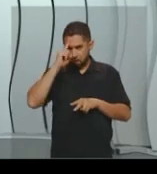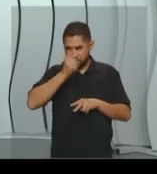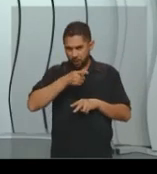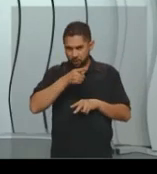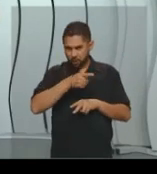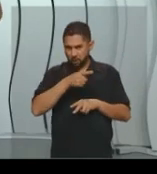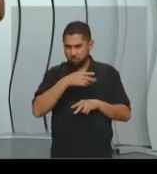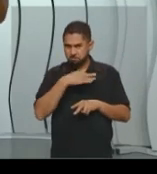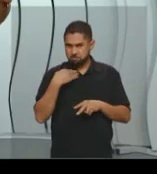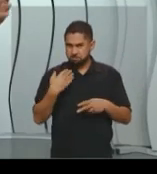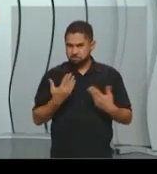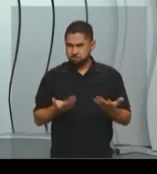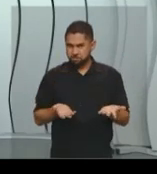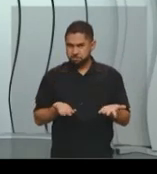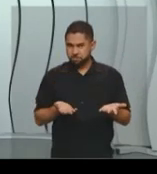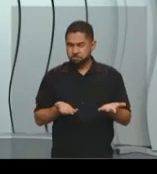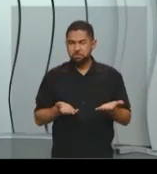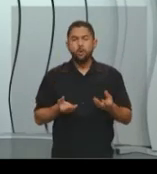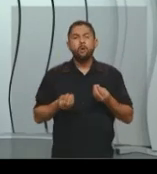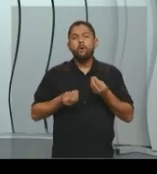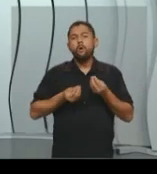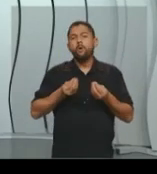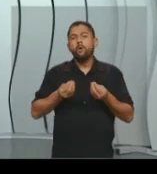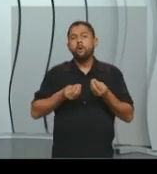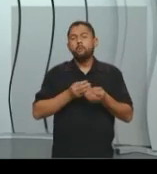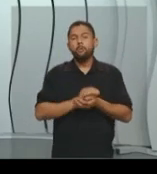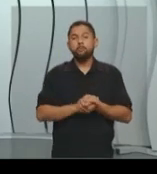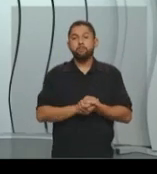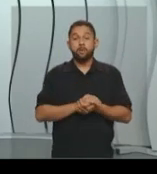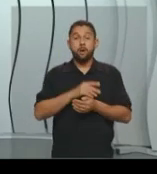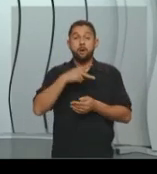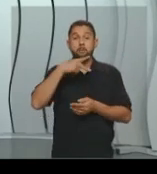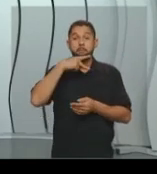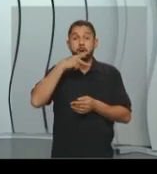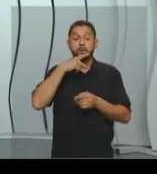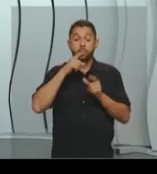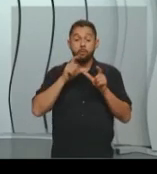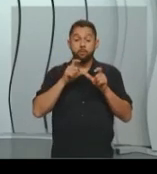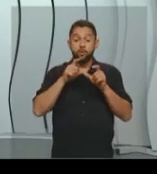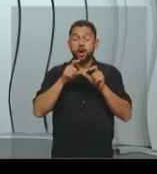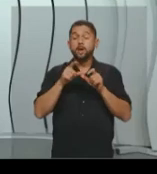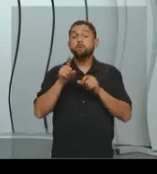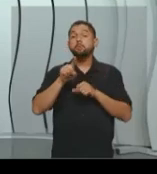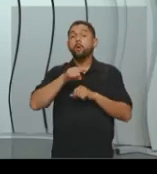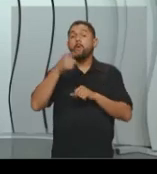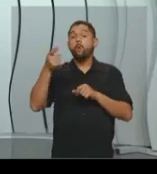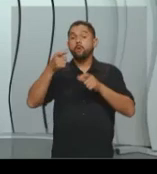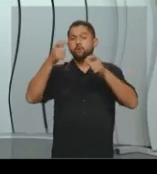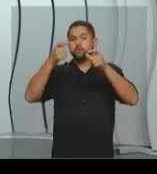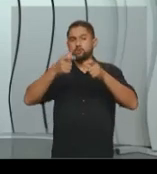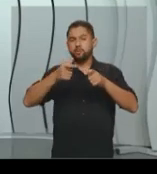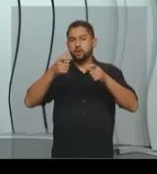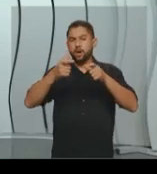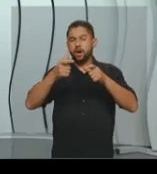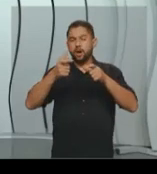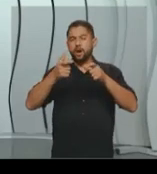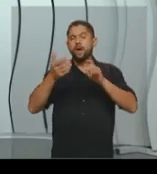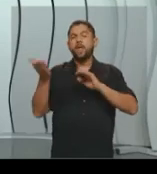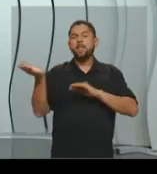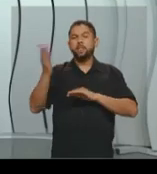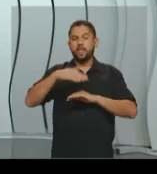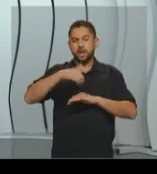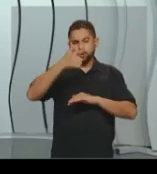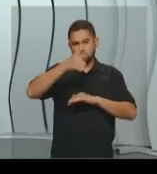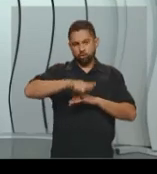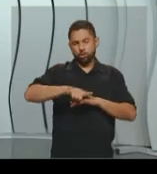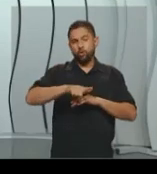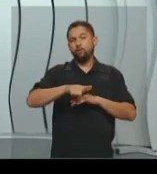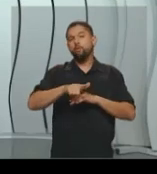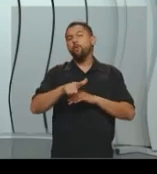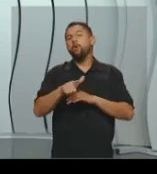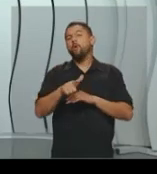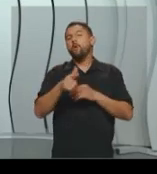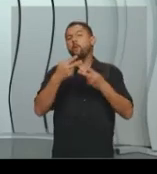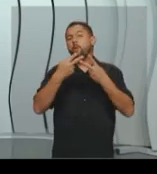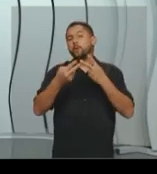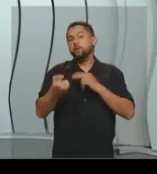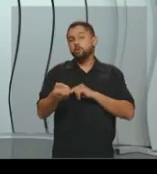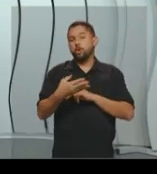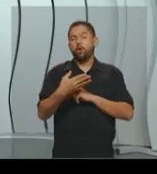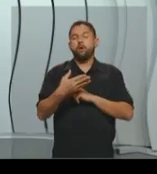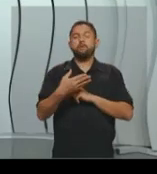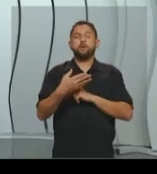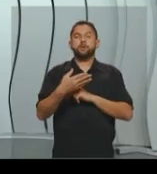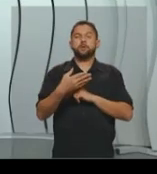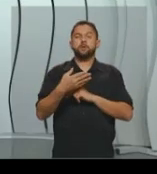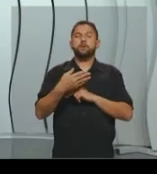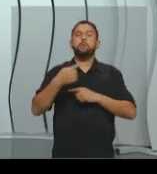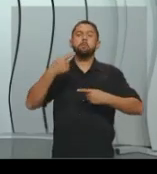vai viajar por outros lugares e vai trazer uma concepção política que diverge da concepção política vigente,